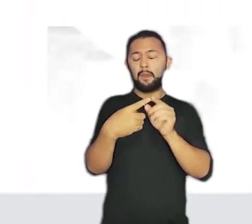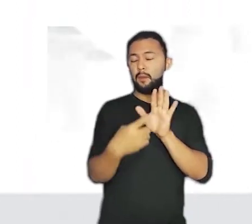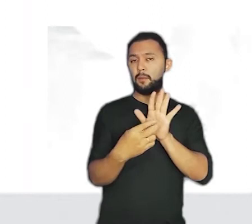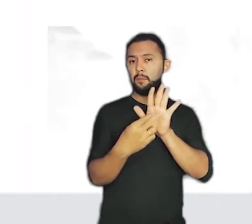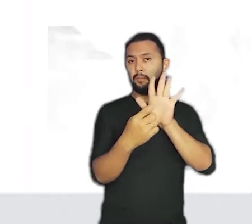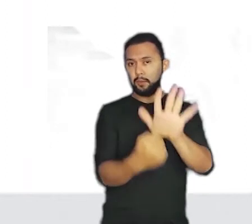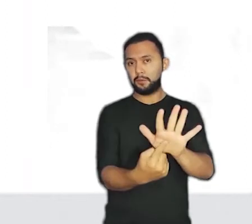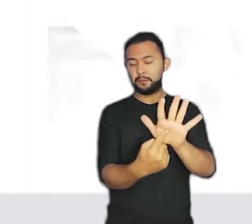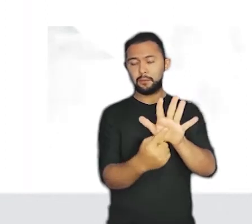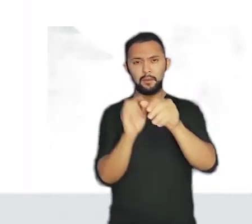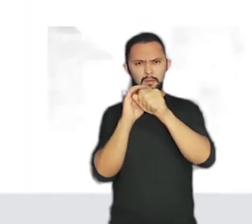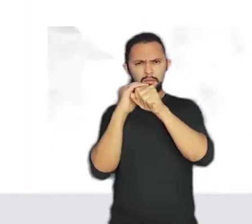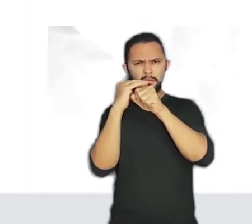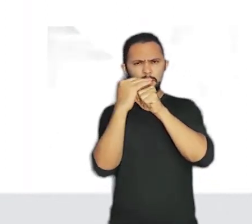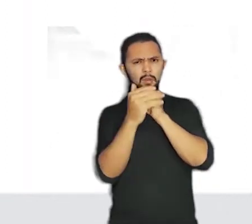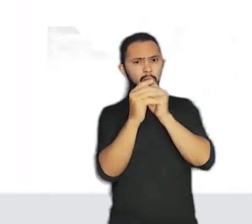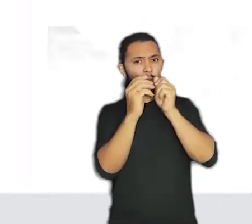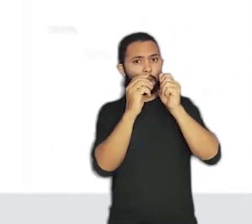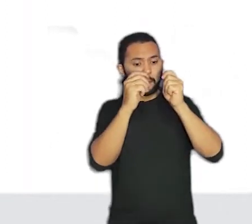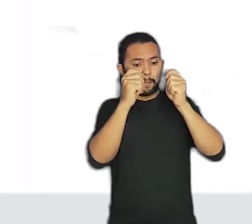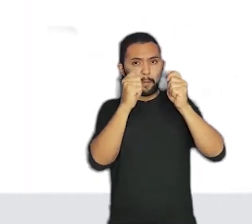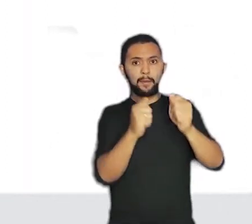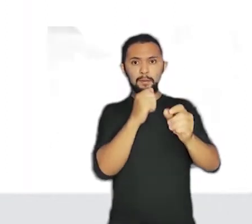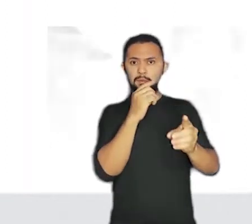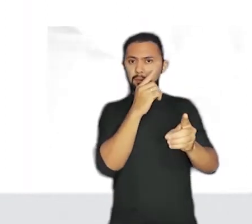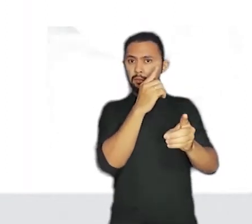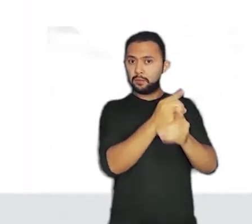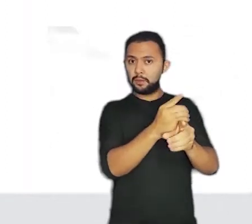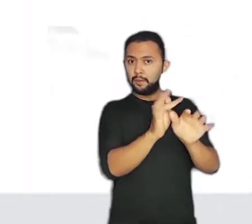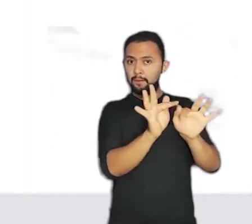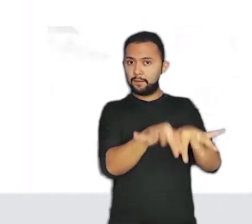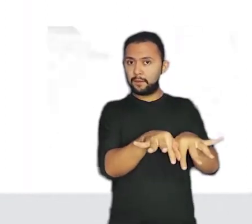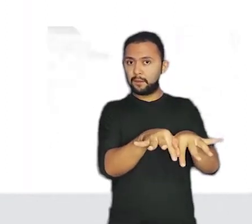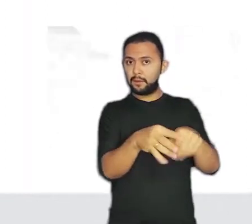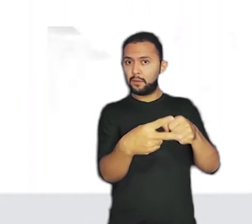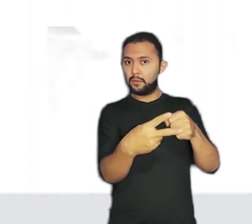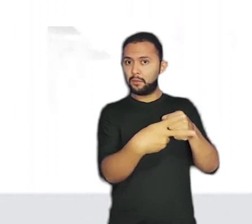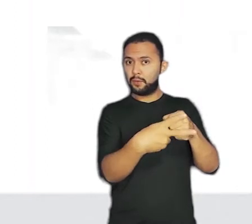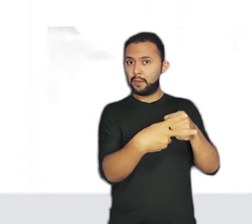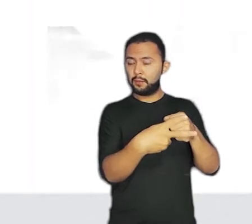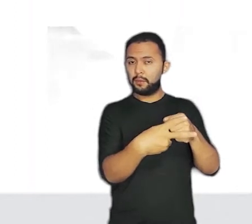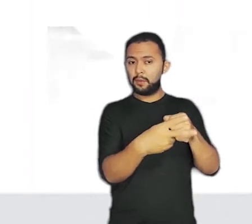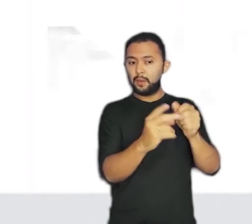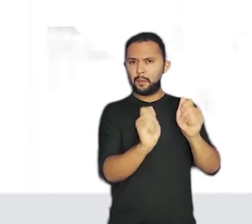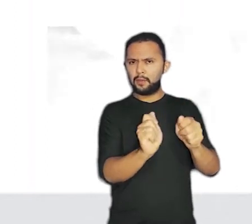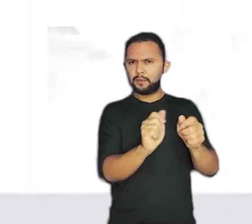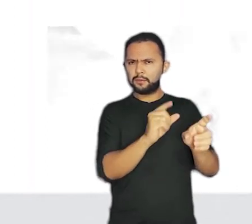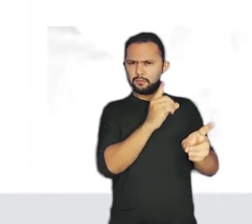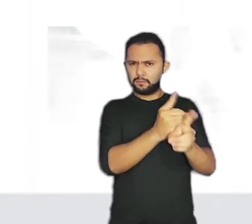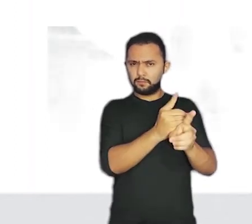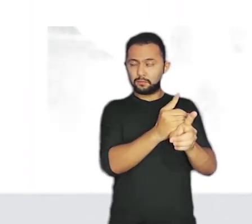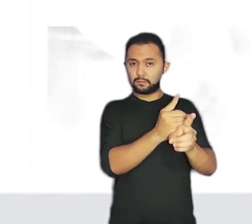estejam escondidos, pela desinência, né, pela terminação do verbo, eu consigo dizer quem é essa pessoa, esse